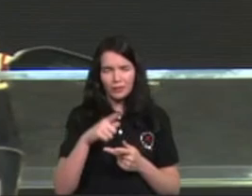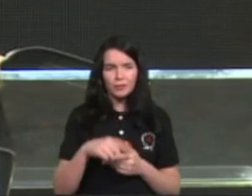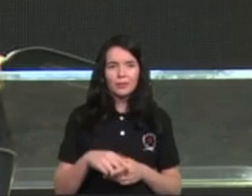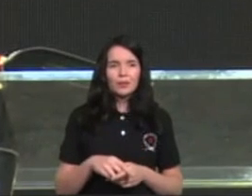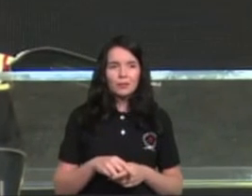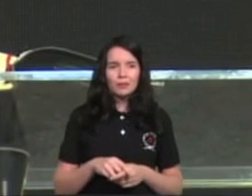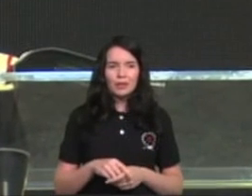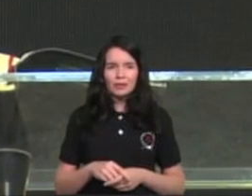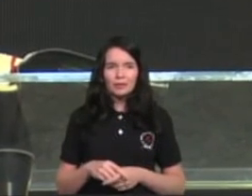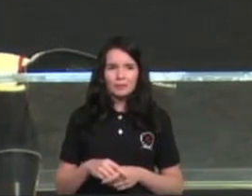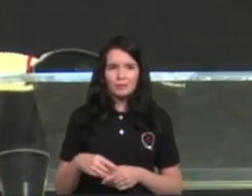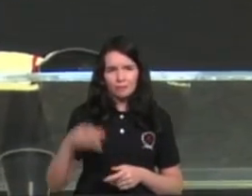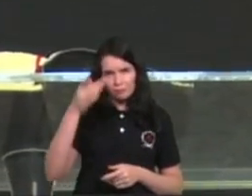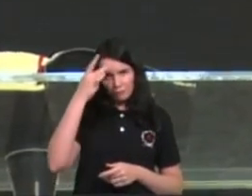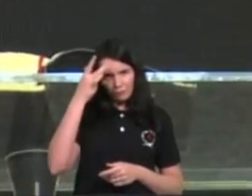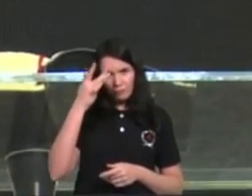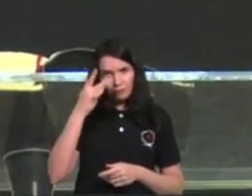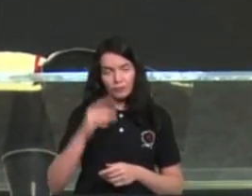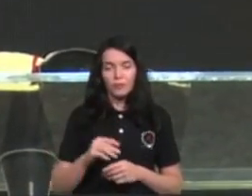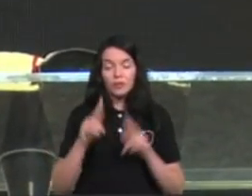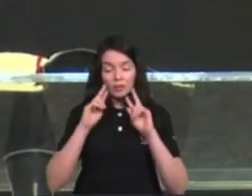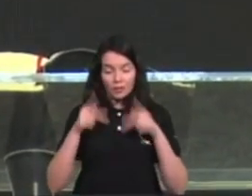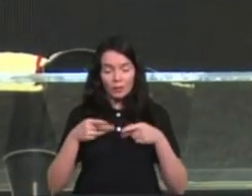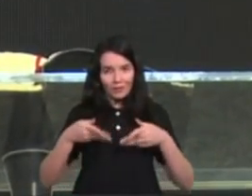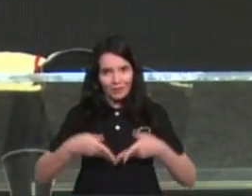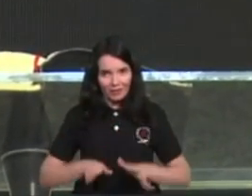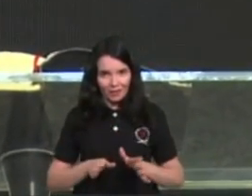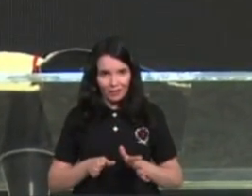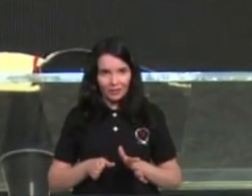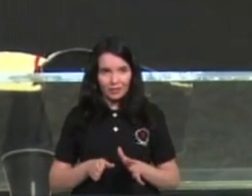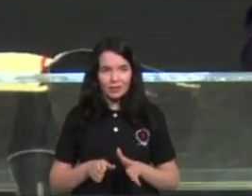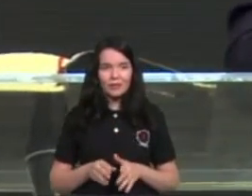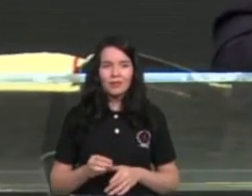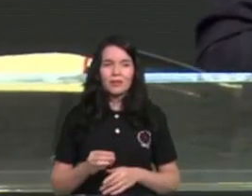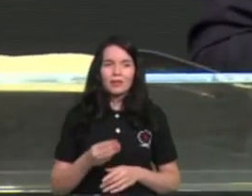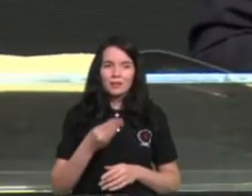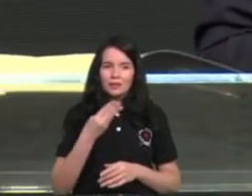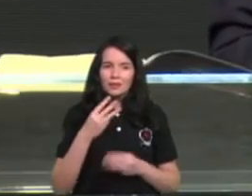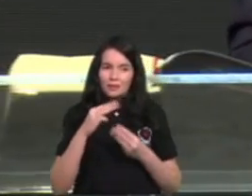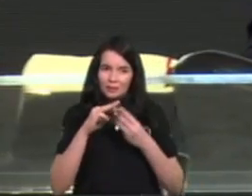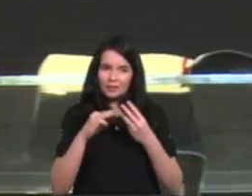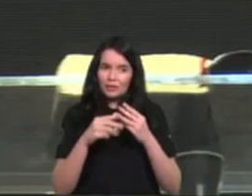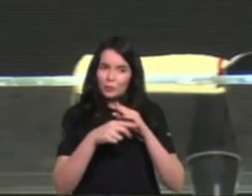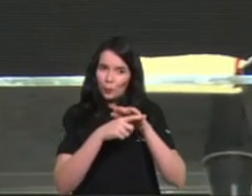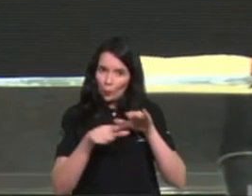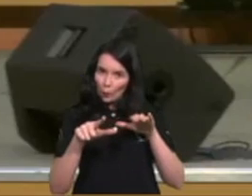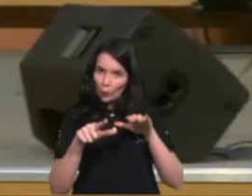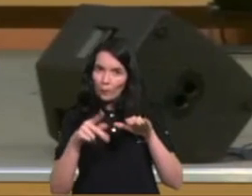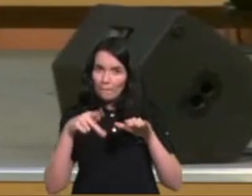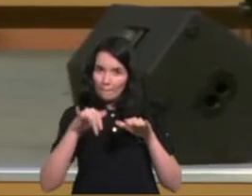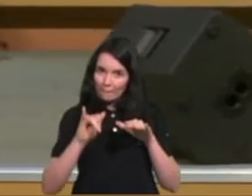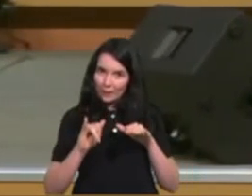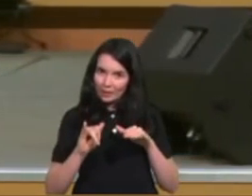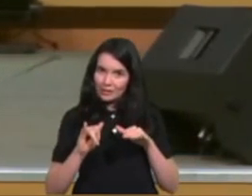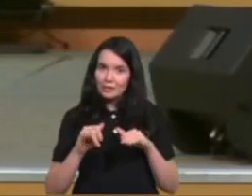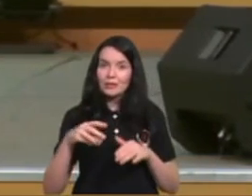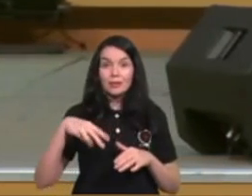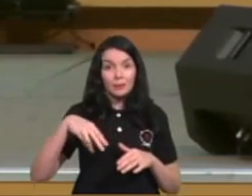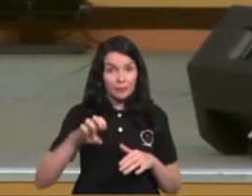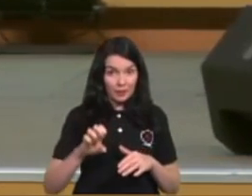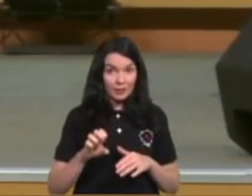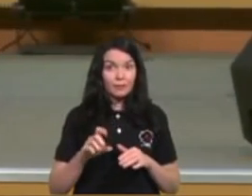guardar e todo ser humano quando nasce ele vem com três vazios o vazio de mãe vazio de pai vazio de